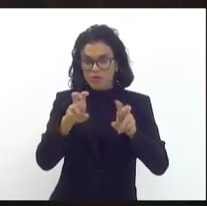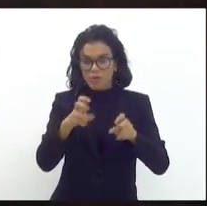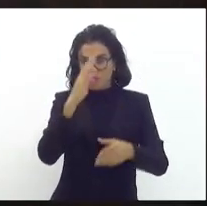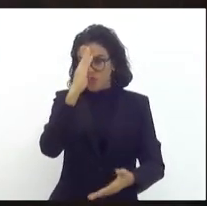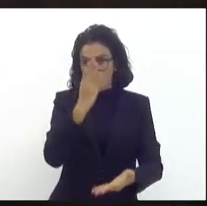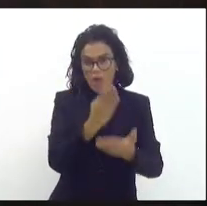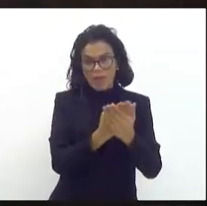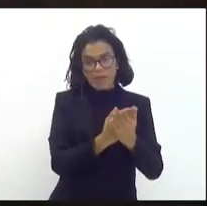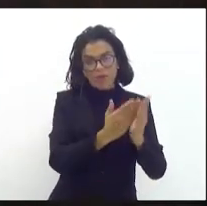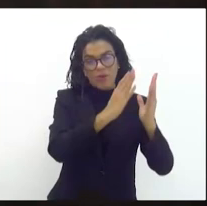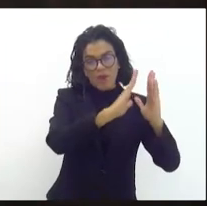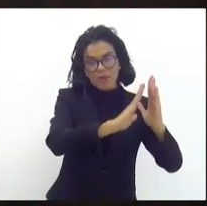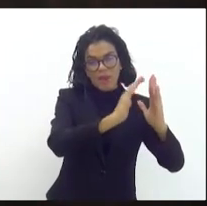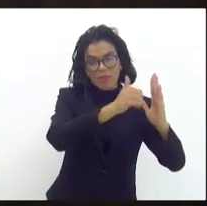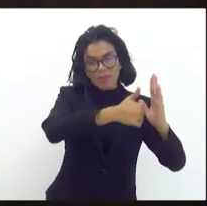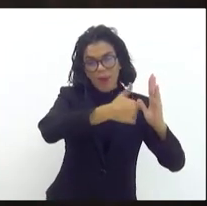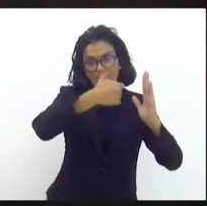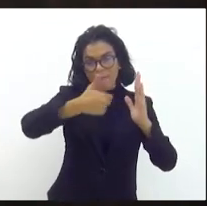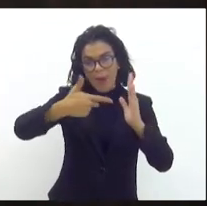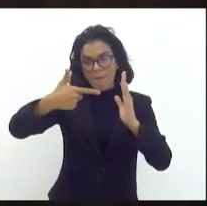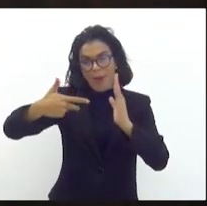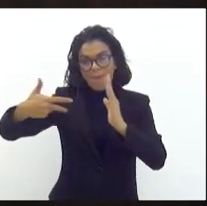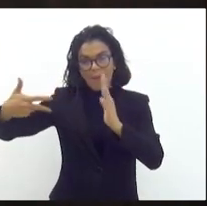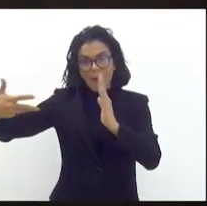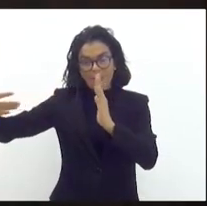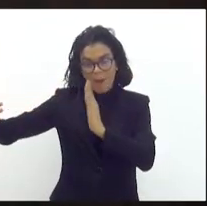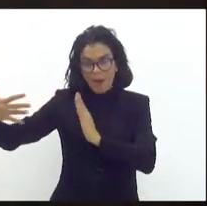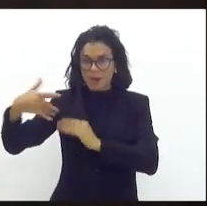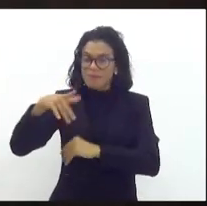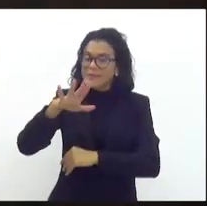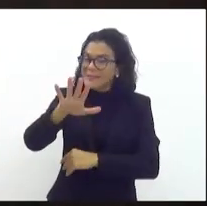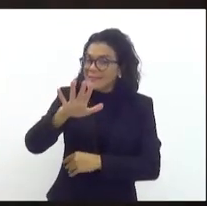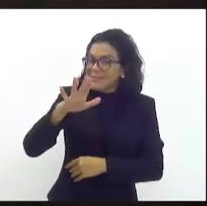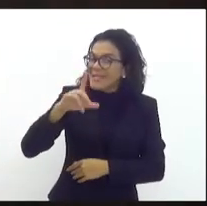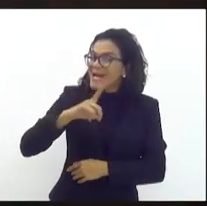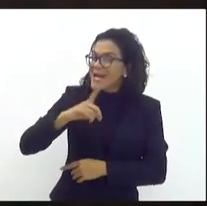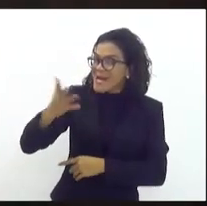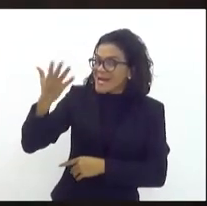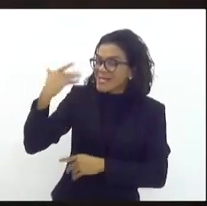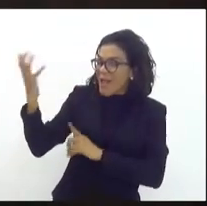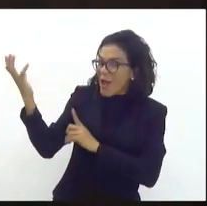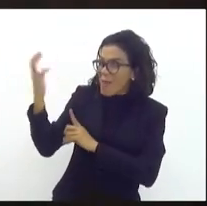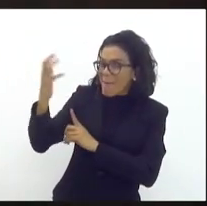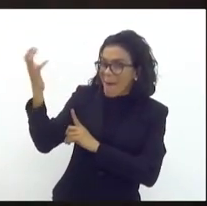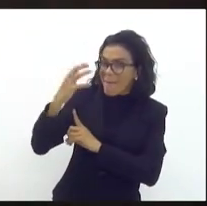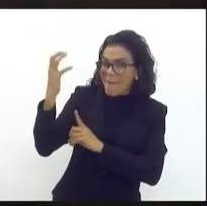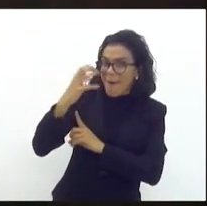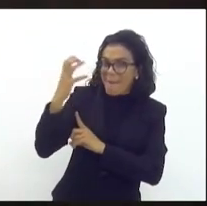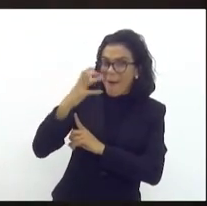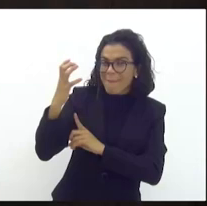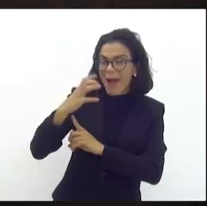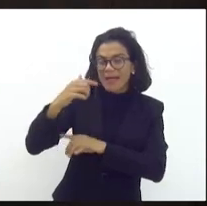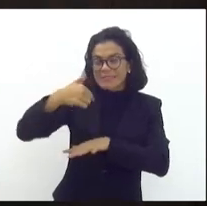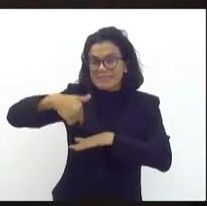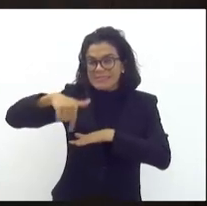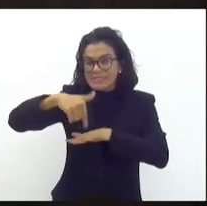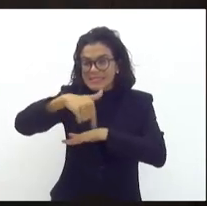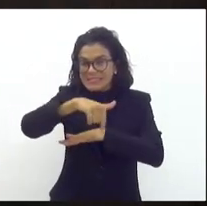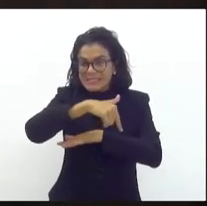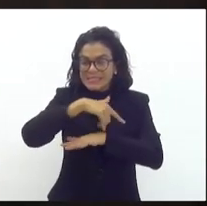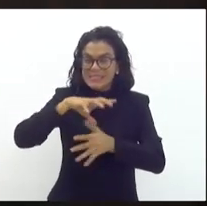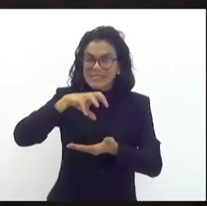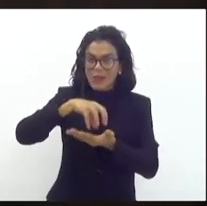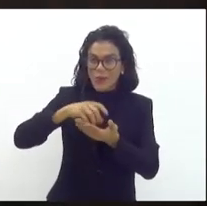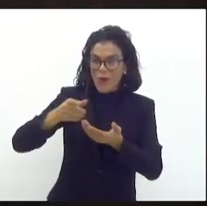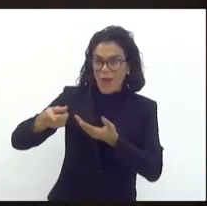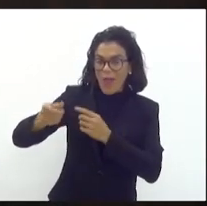etapas vocês imaginam que existiu muita pressão dos diversos segmentos econômicos para mudanças